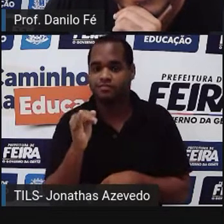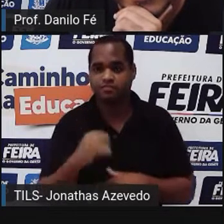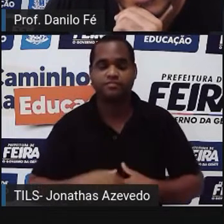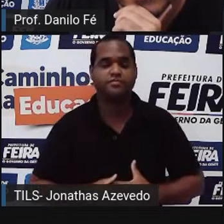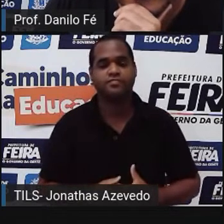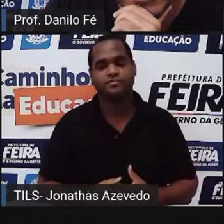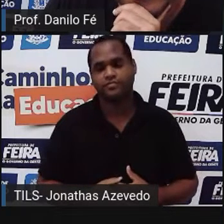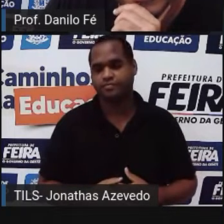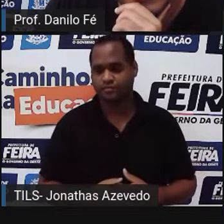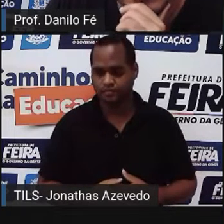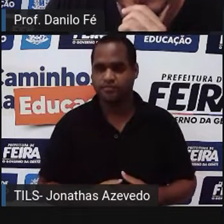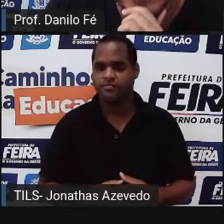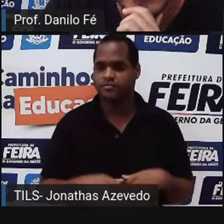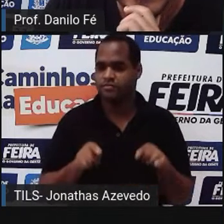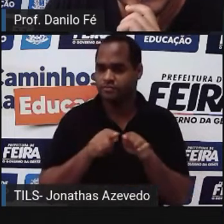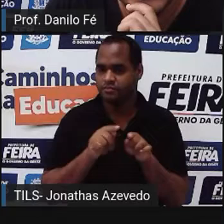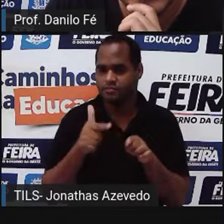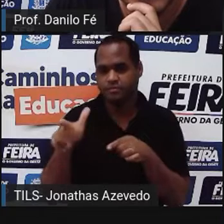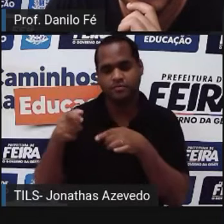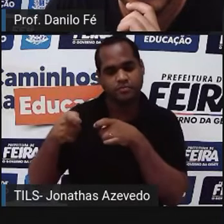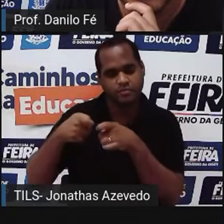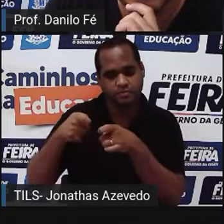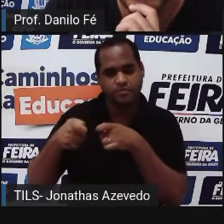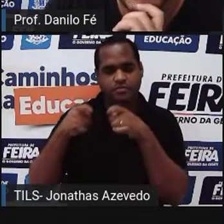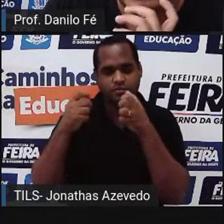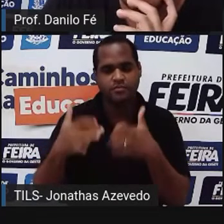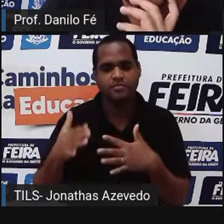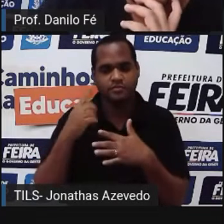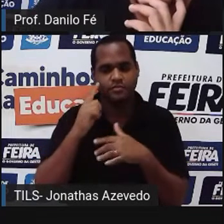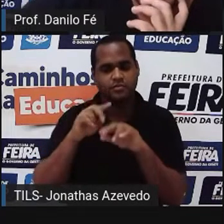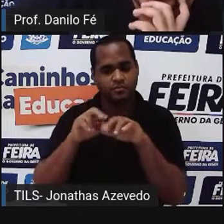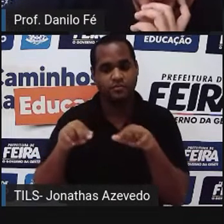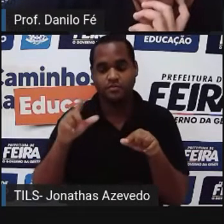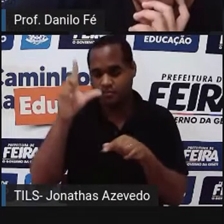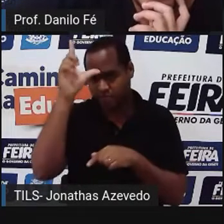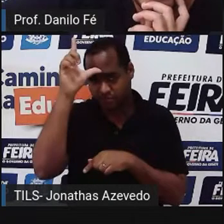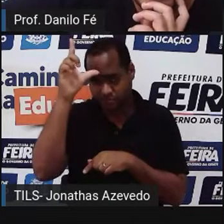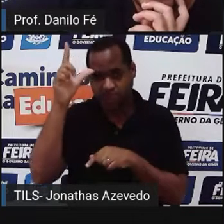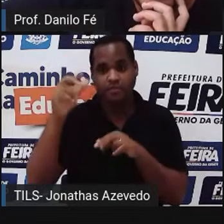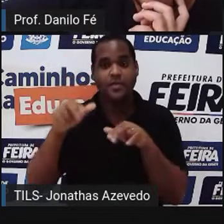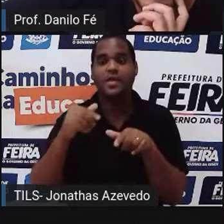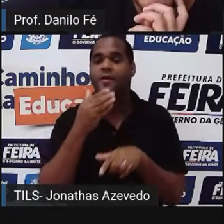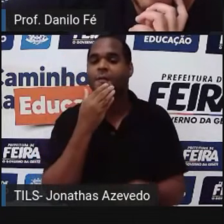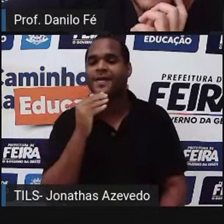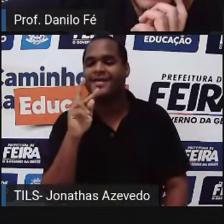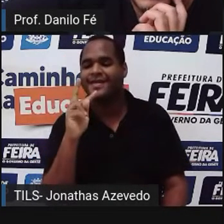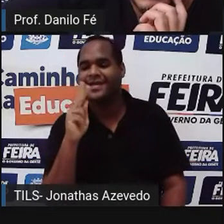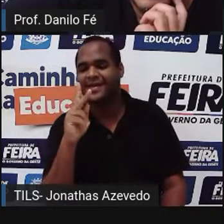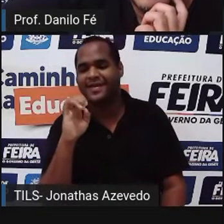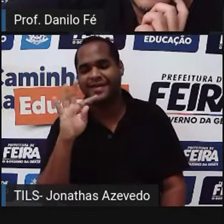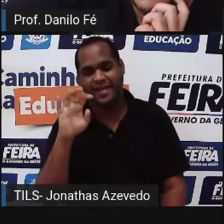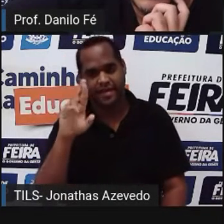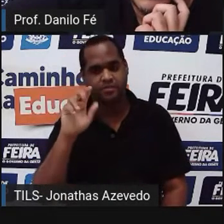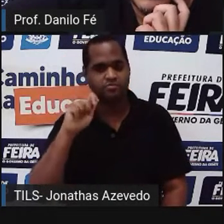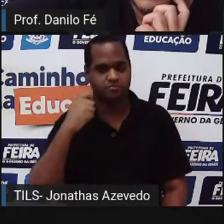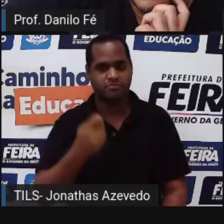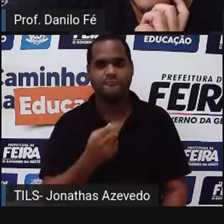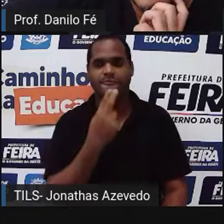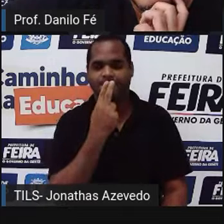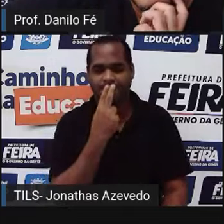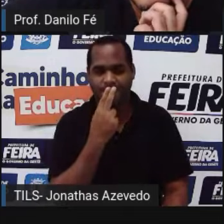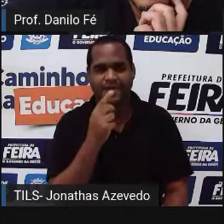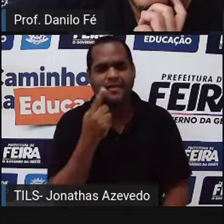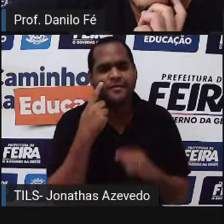e é esse o teatro da guerra. Isso aqui tudo sob domínio alemão. Aí o Hitler, ele percebe que a guerra